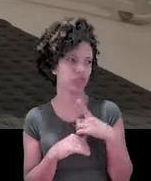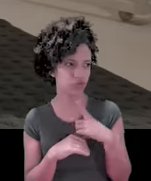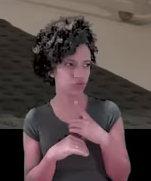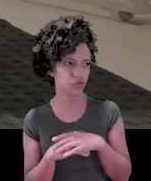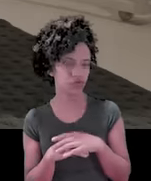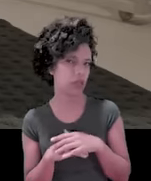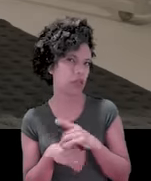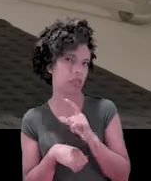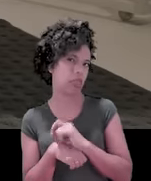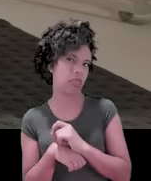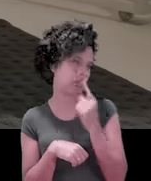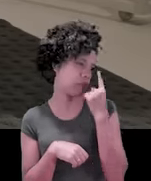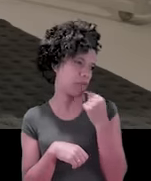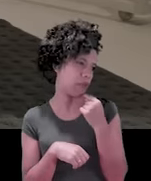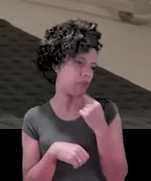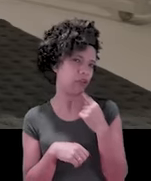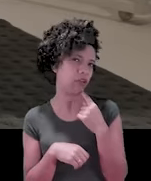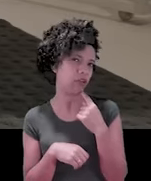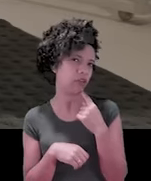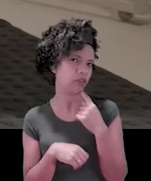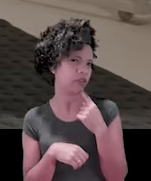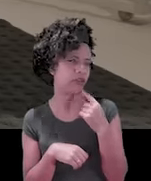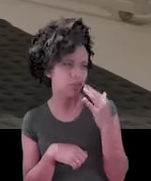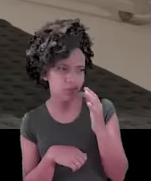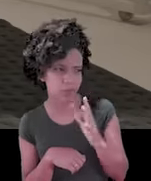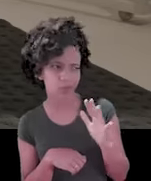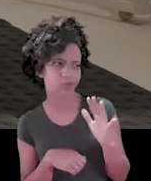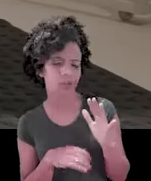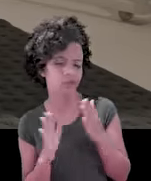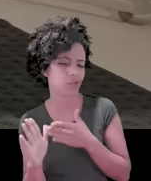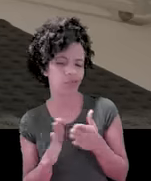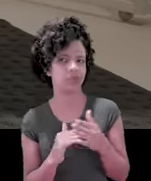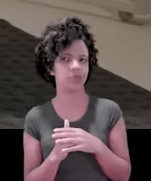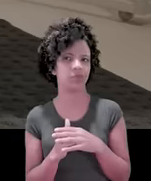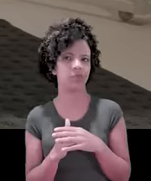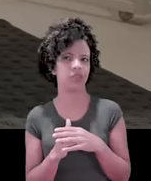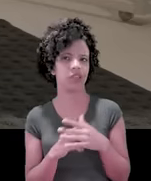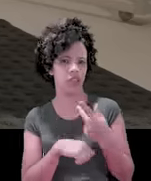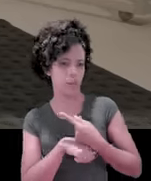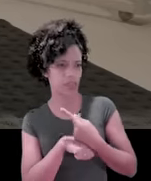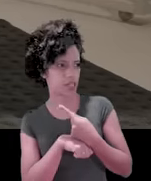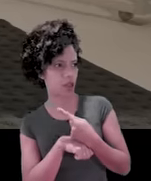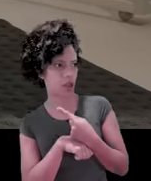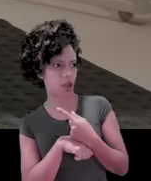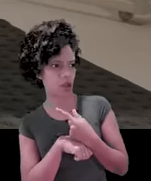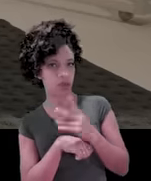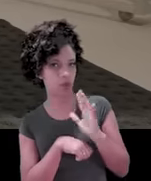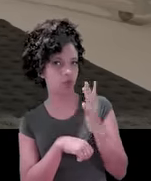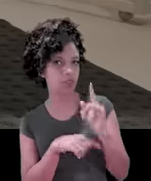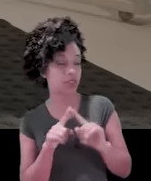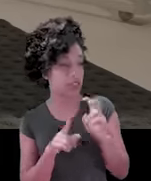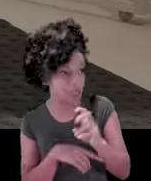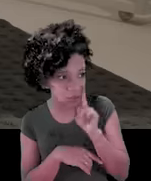estava lá era umas dez e meia eu imaginava que uma hora a busca passar por ele e